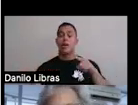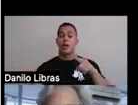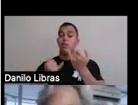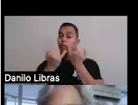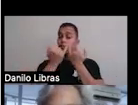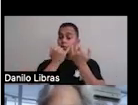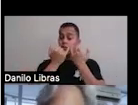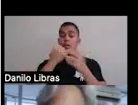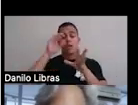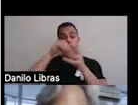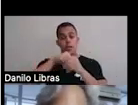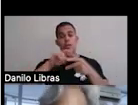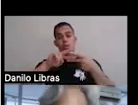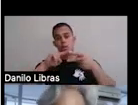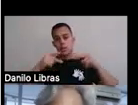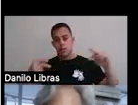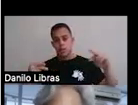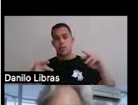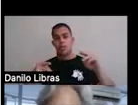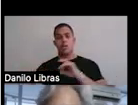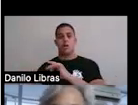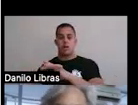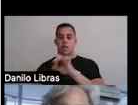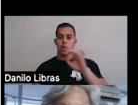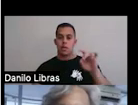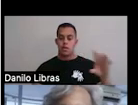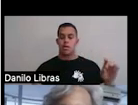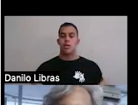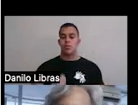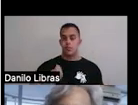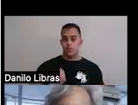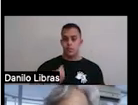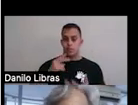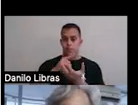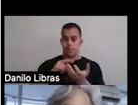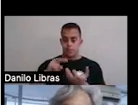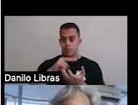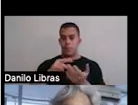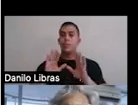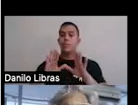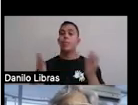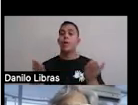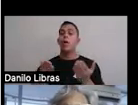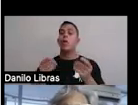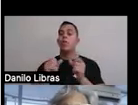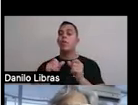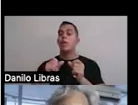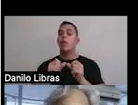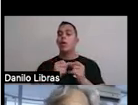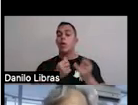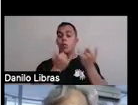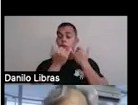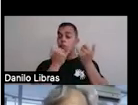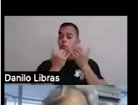DNA de cada um dos organismos. E o que a gente vai fazer agora com toda essa